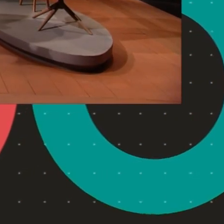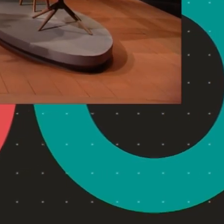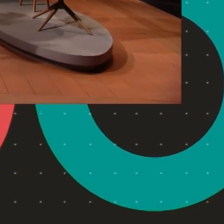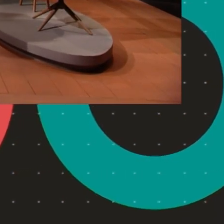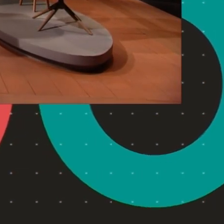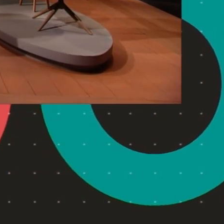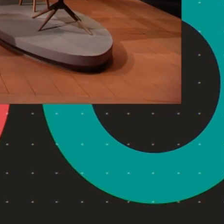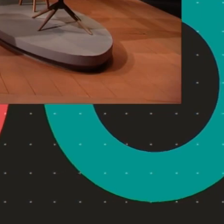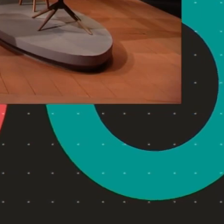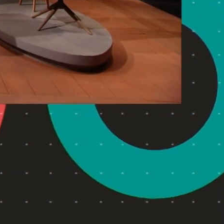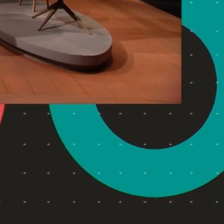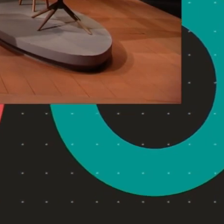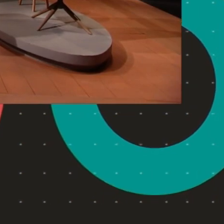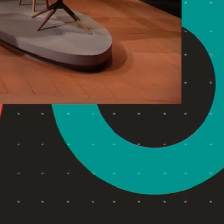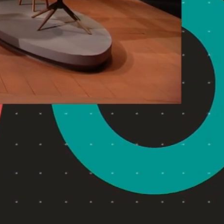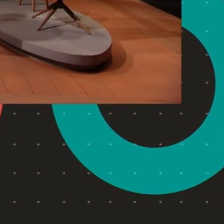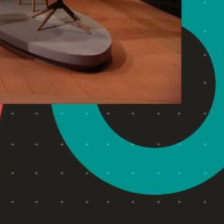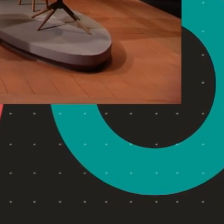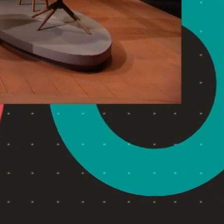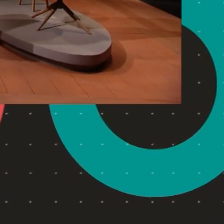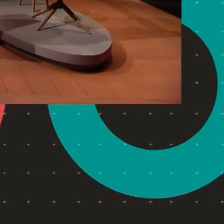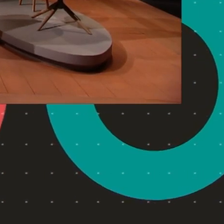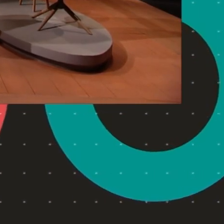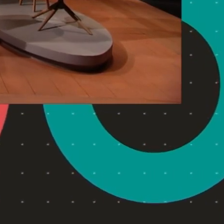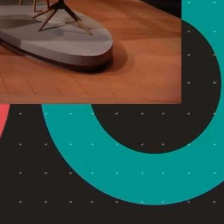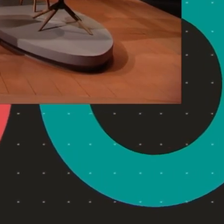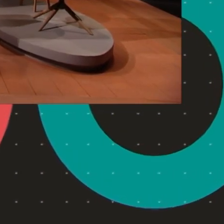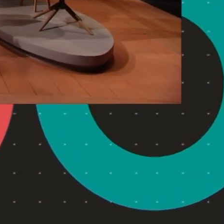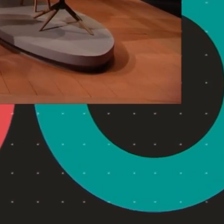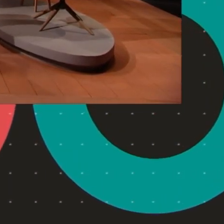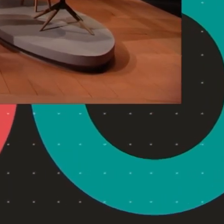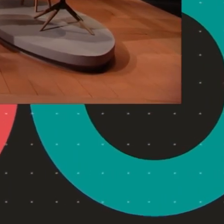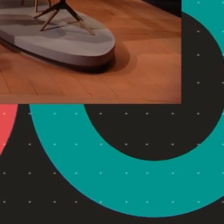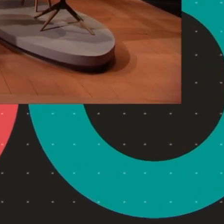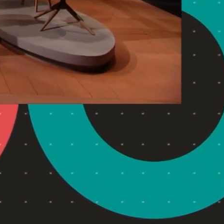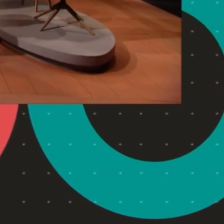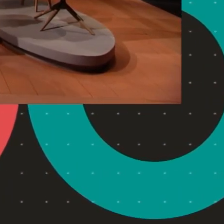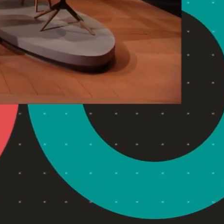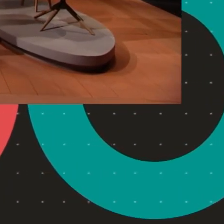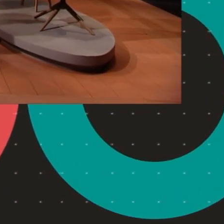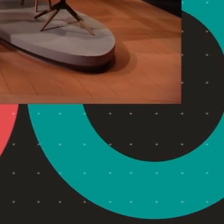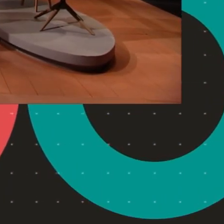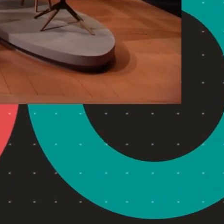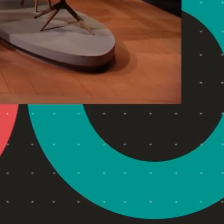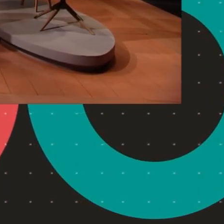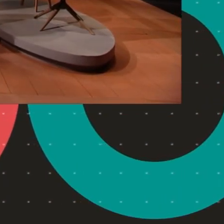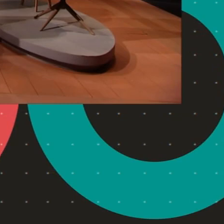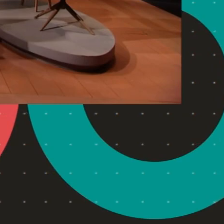Muito lindo. Muito bom, Tata. Que delícia. Vai dar Nossa, trabalho, só tem né? que Porque eu falo tanto.